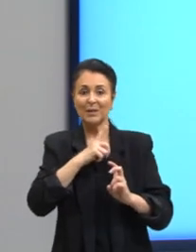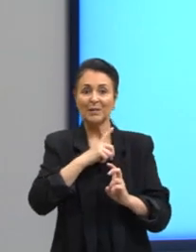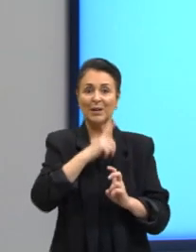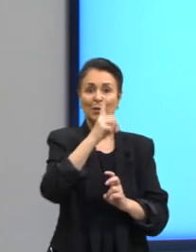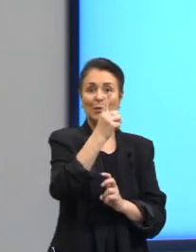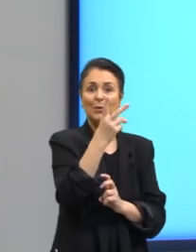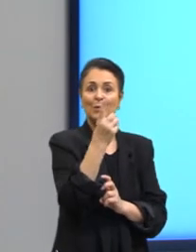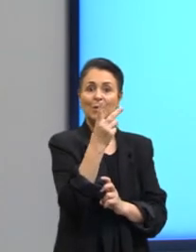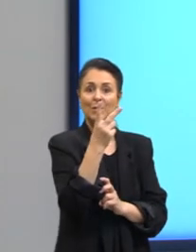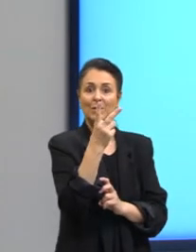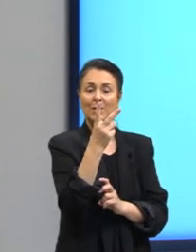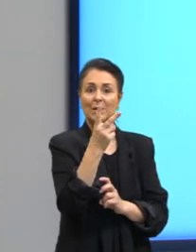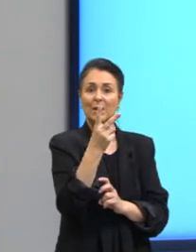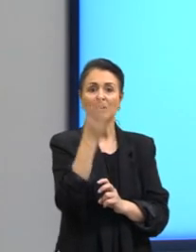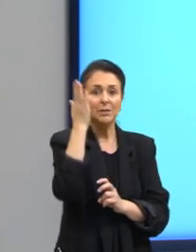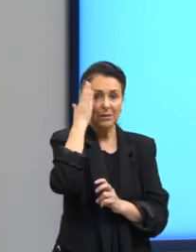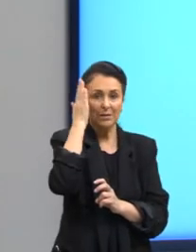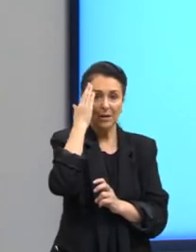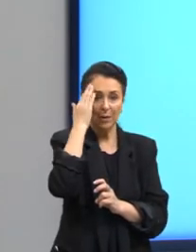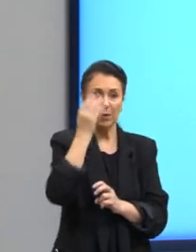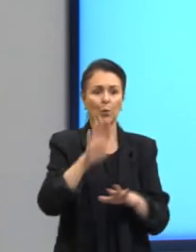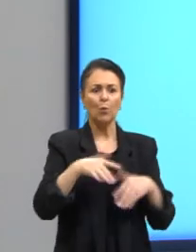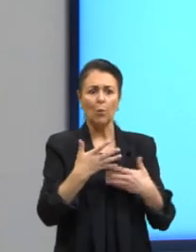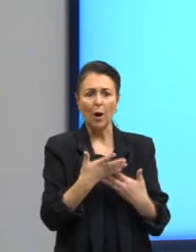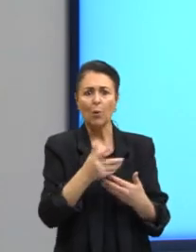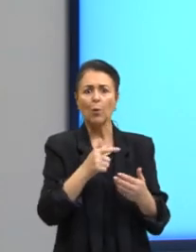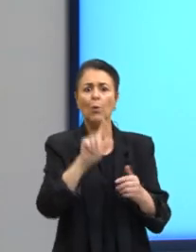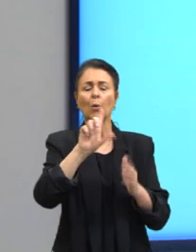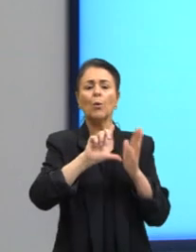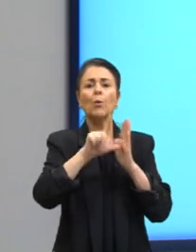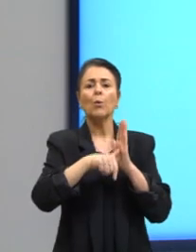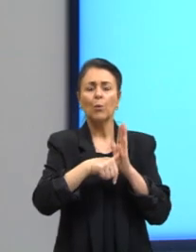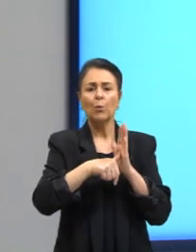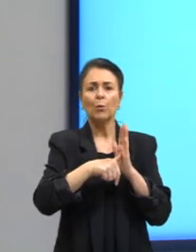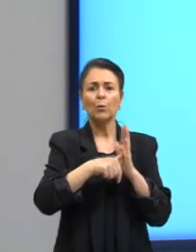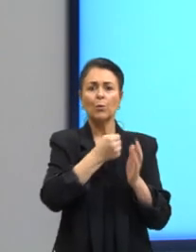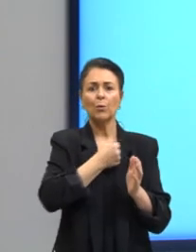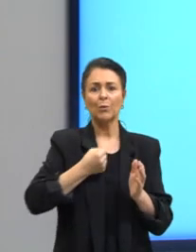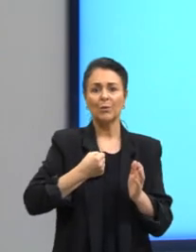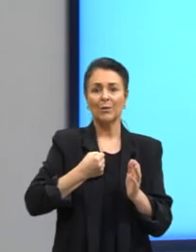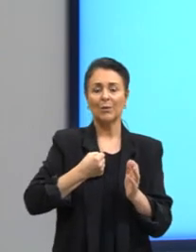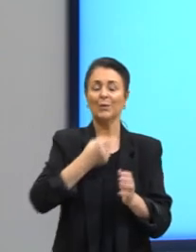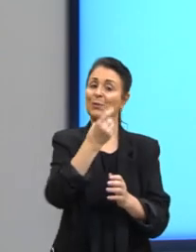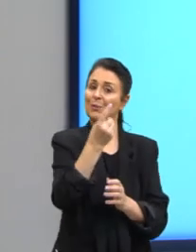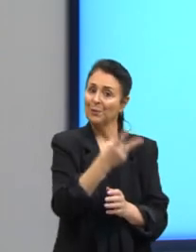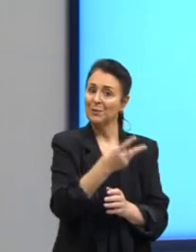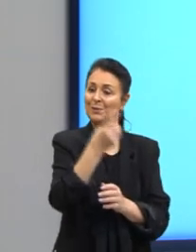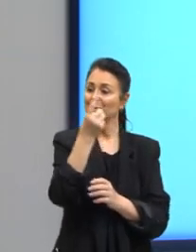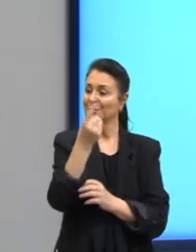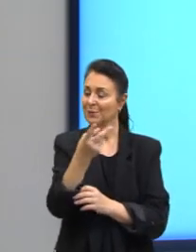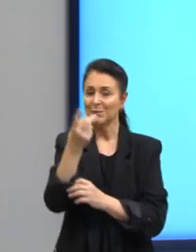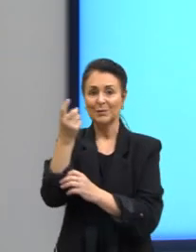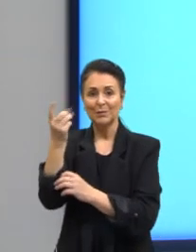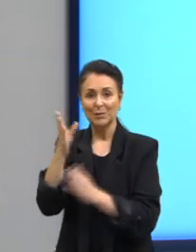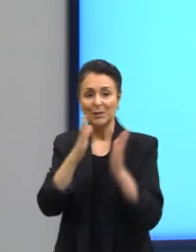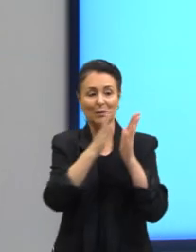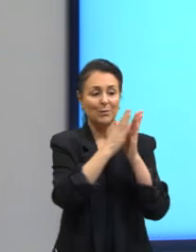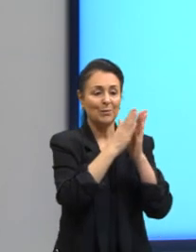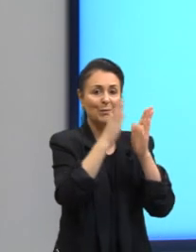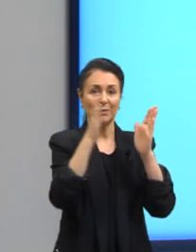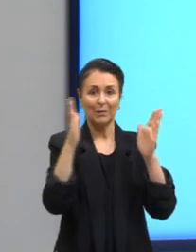previsibilidade então de que o próximos os próximos dois números então na sequência são 12 e assim sucessivamente